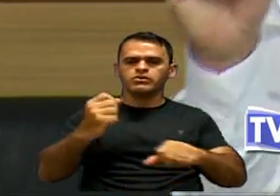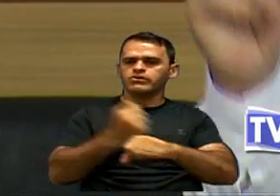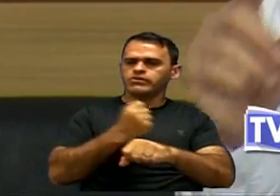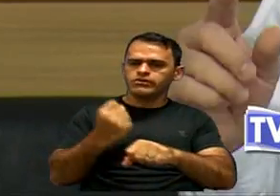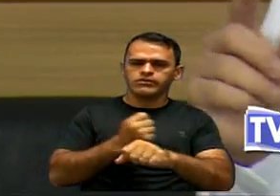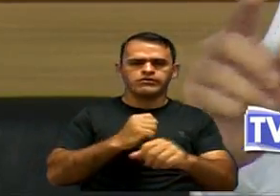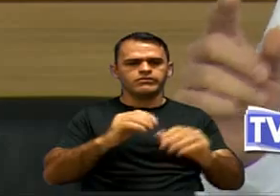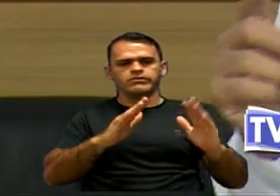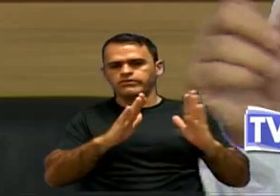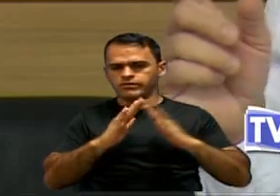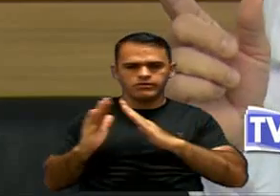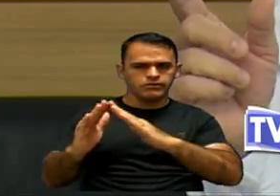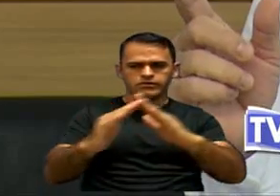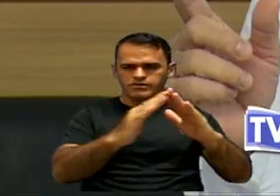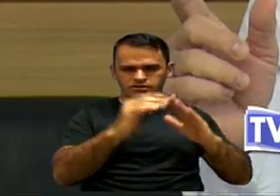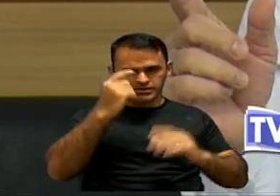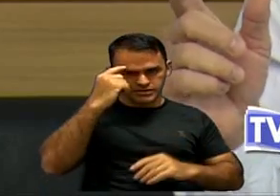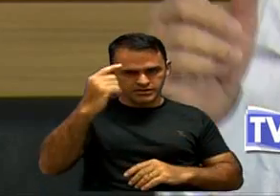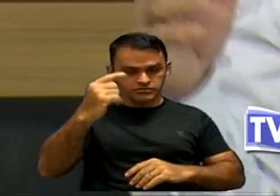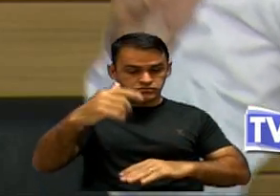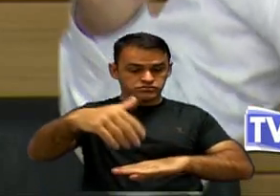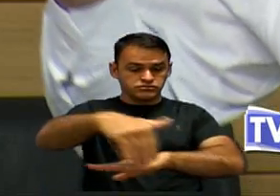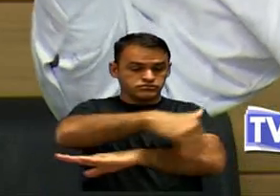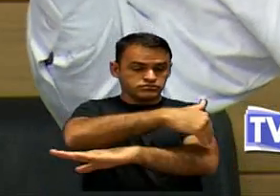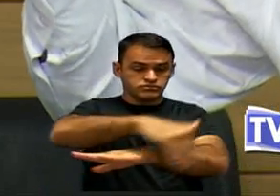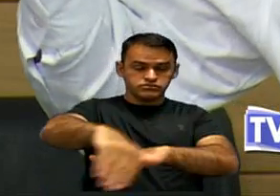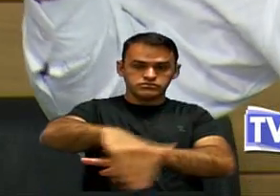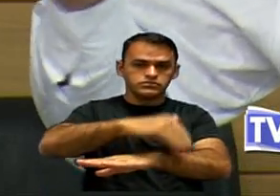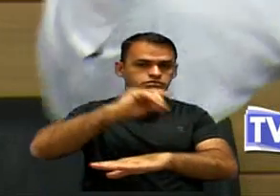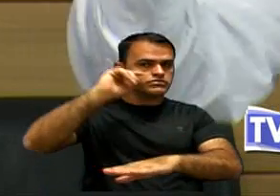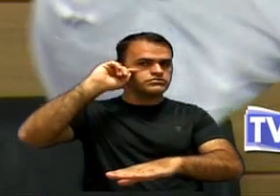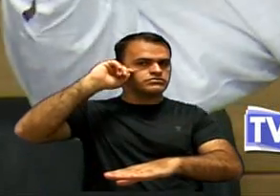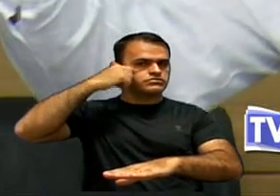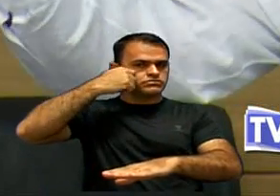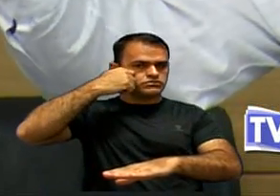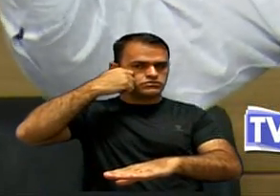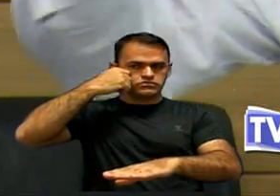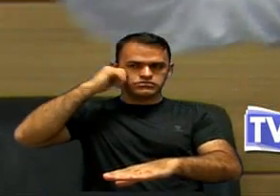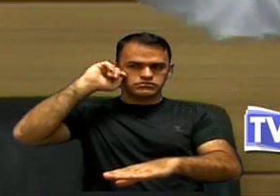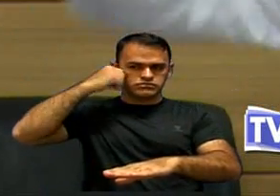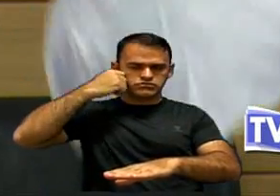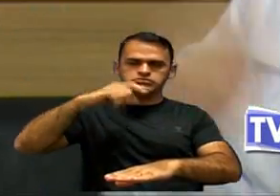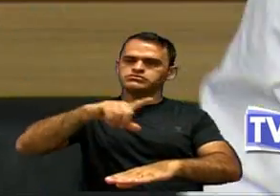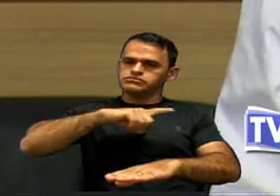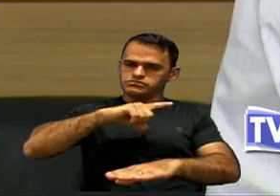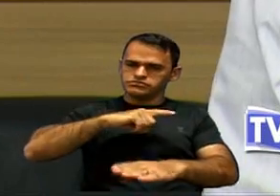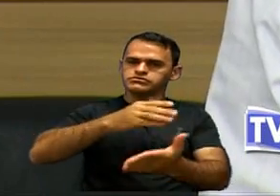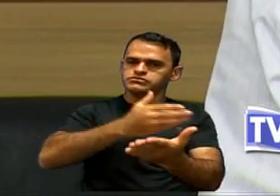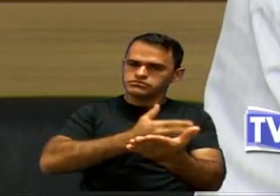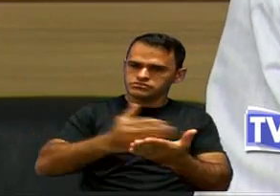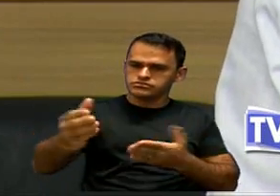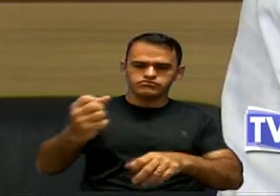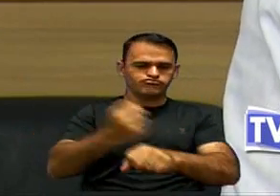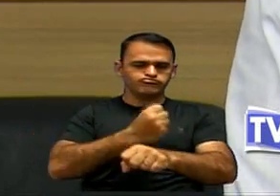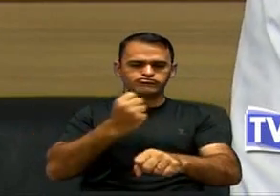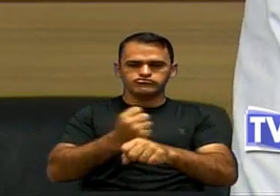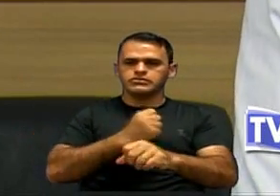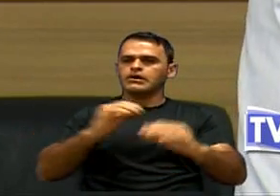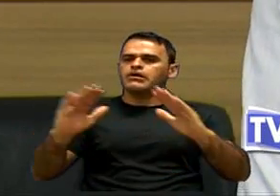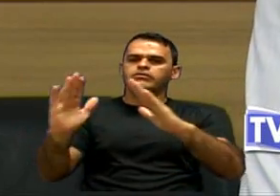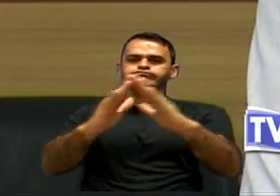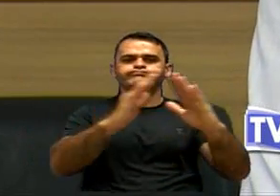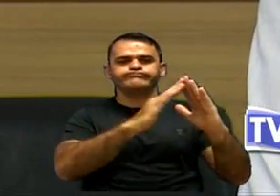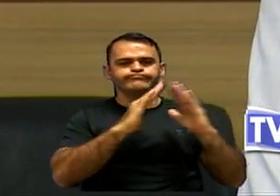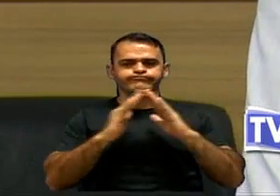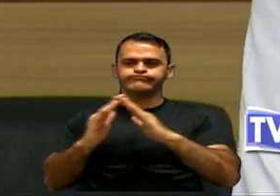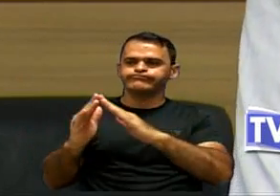asfalto que foi feito em torno do hospital já tem as embocaduras de rua para começar o loteamento. Então, que quando ele